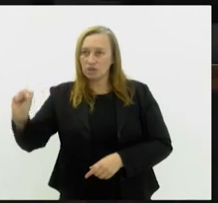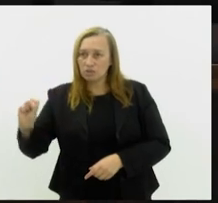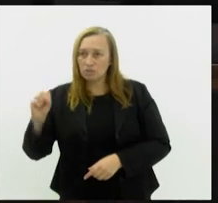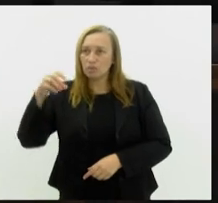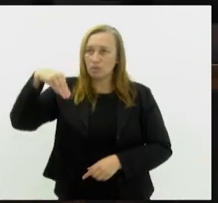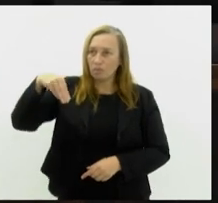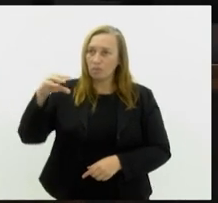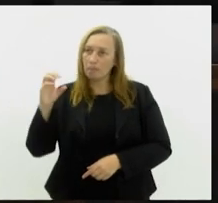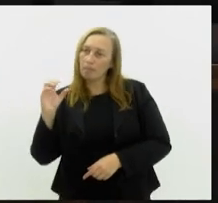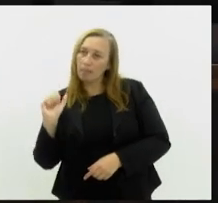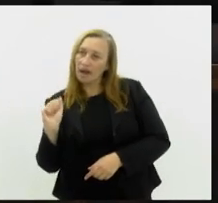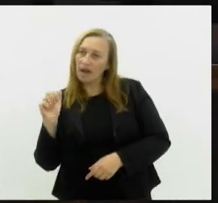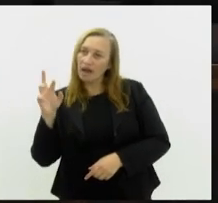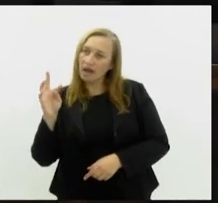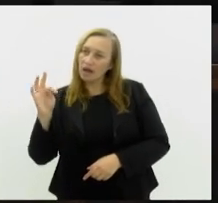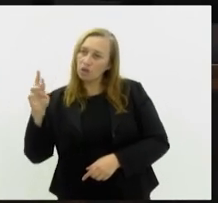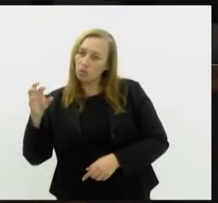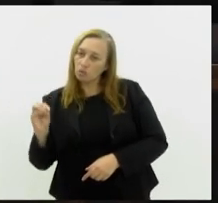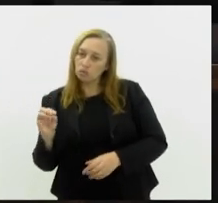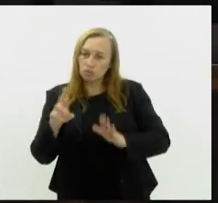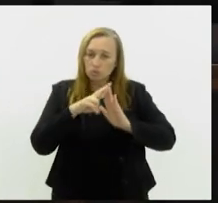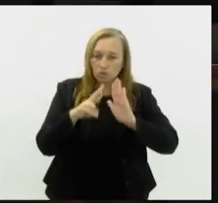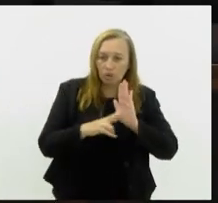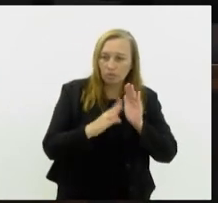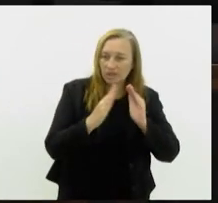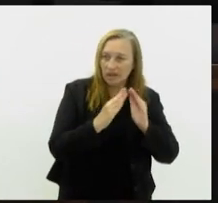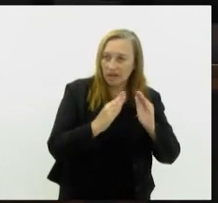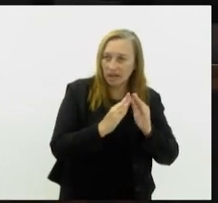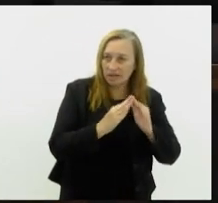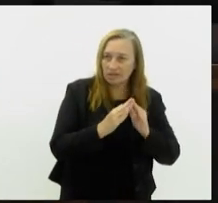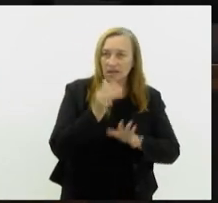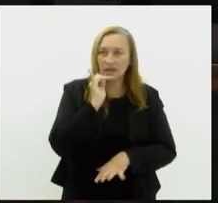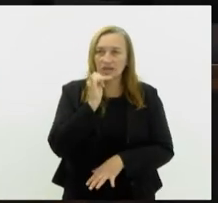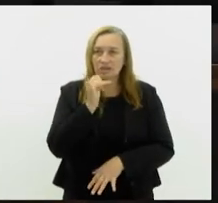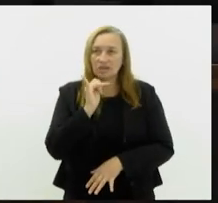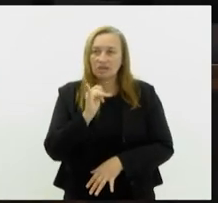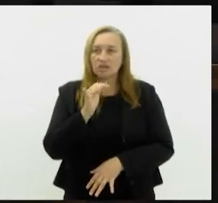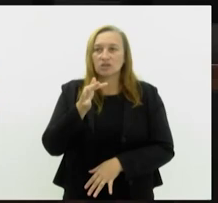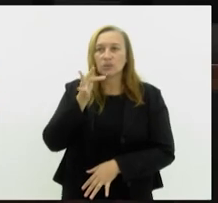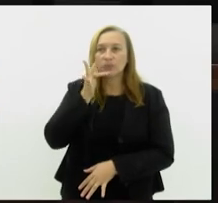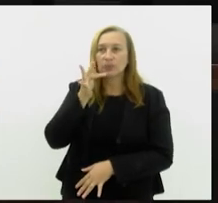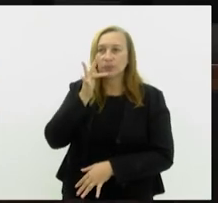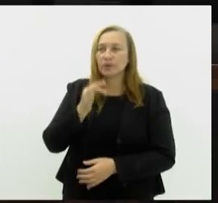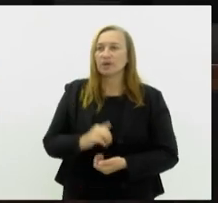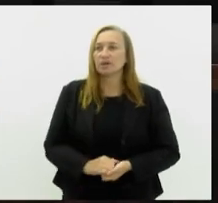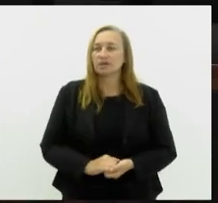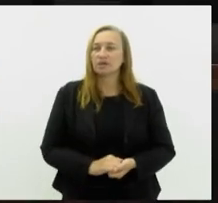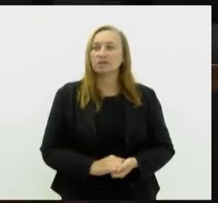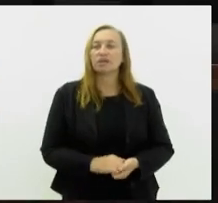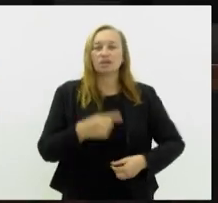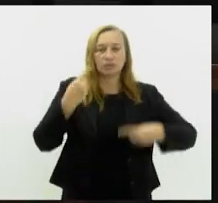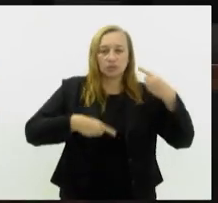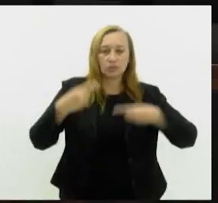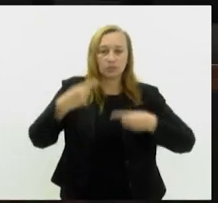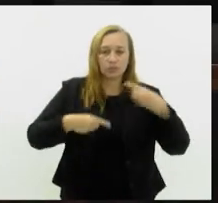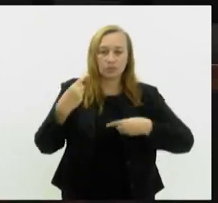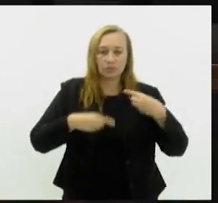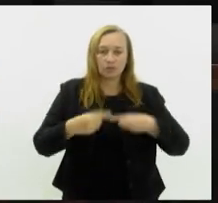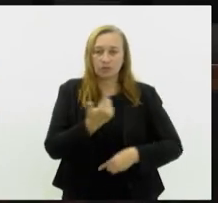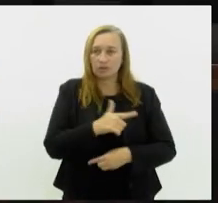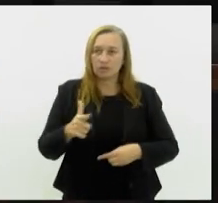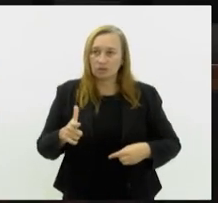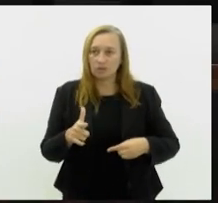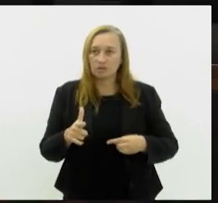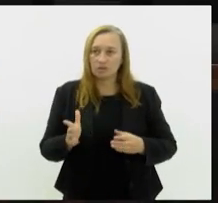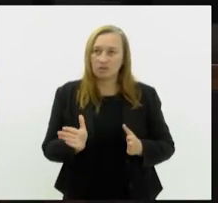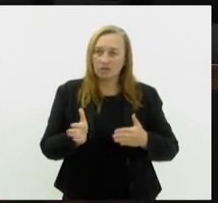e Proposições Externas favorável. Relator, deputado Jorge Felipe Neto. Em discussão, não havendo quem